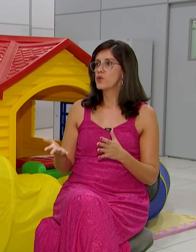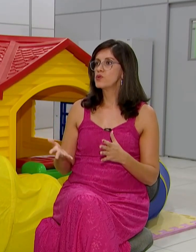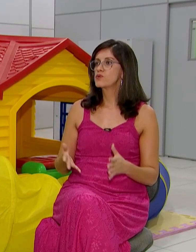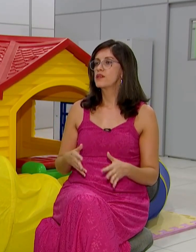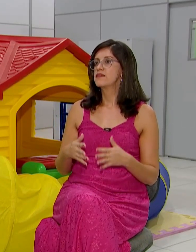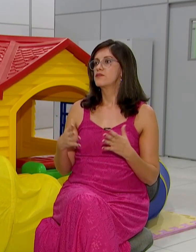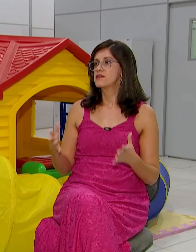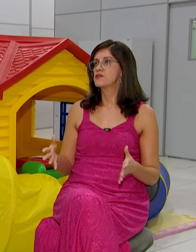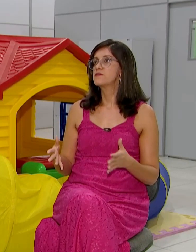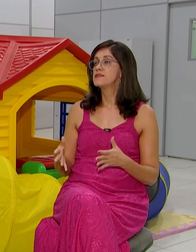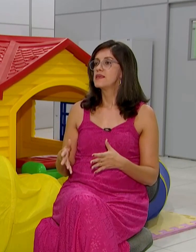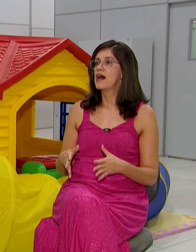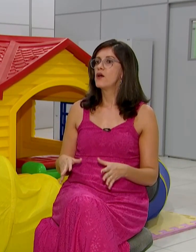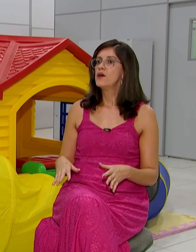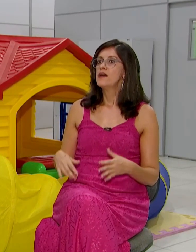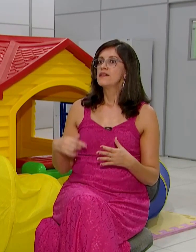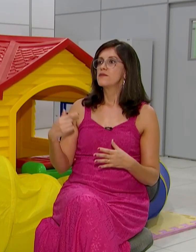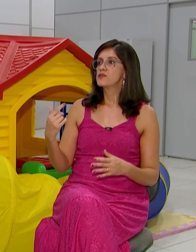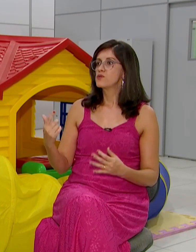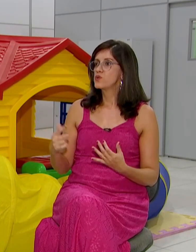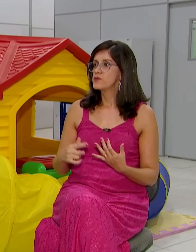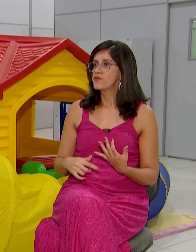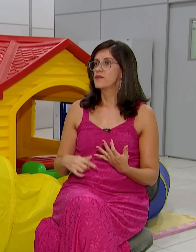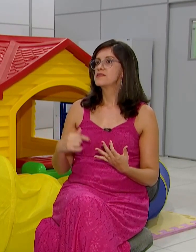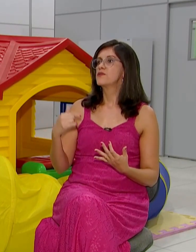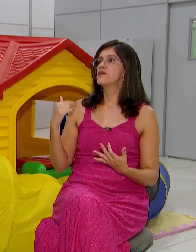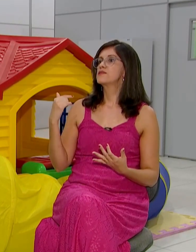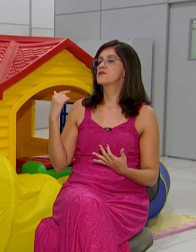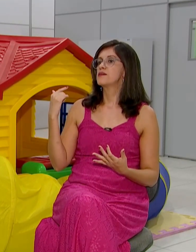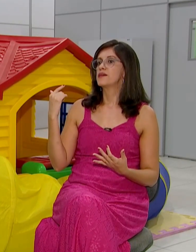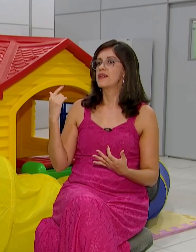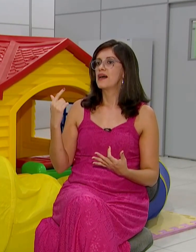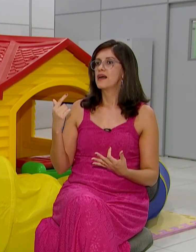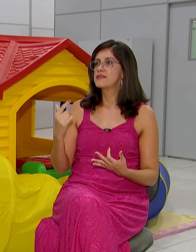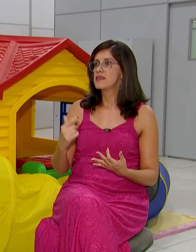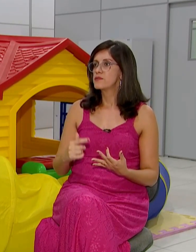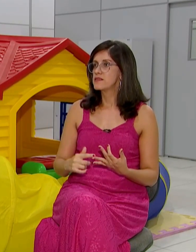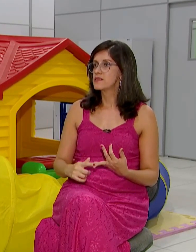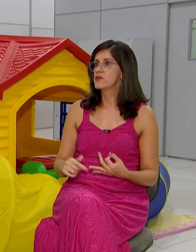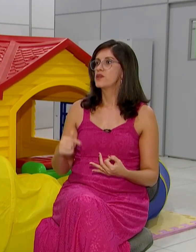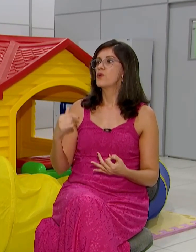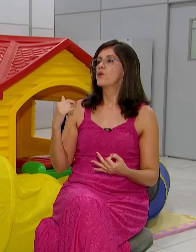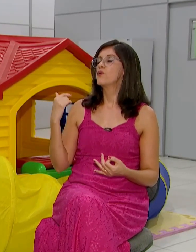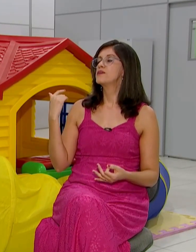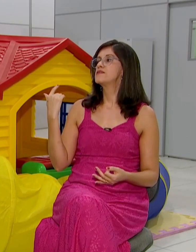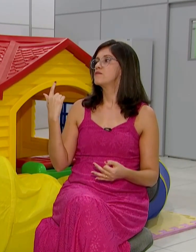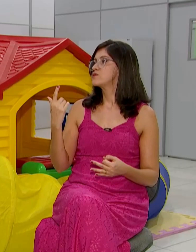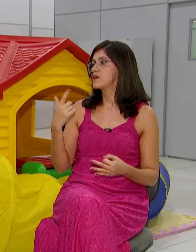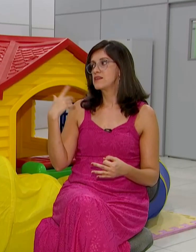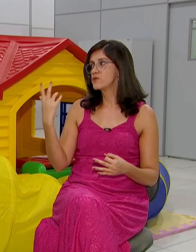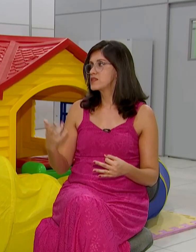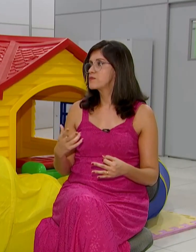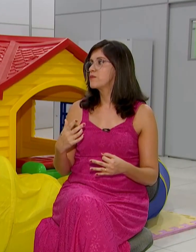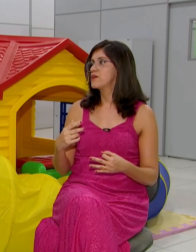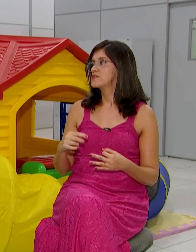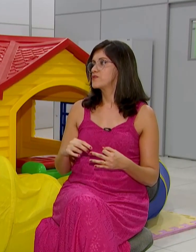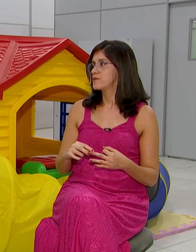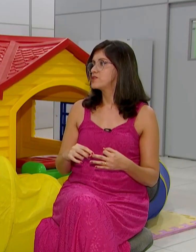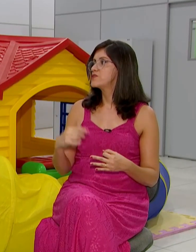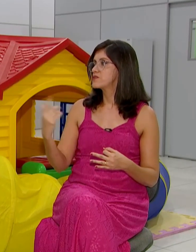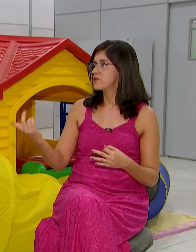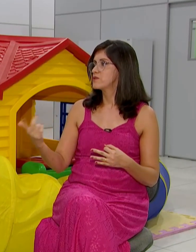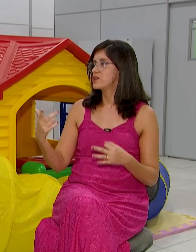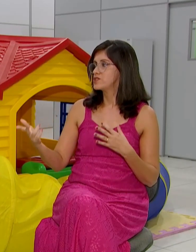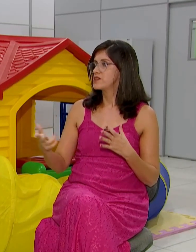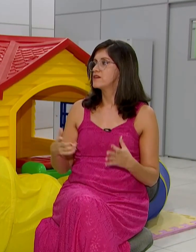articulado conosco, né, da Educação Especial. Temos os grupos de formação, então, que são semanais, temos essas reuniões, temos as outras